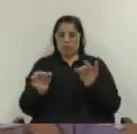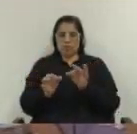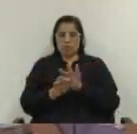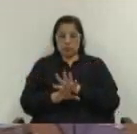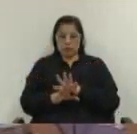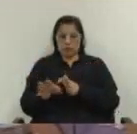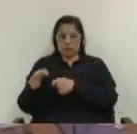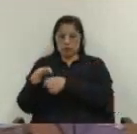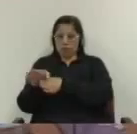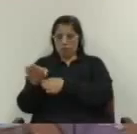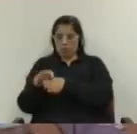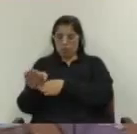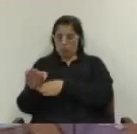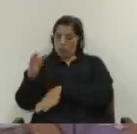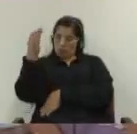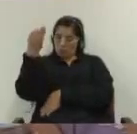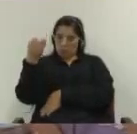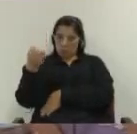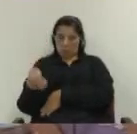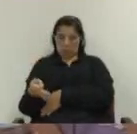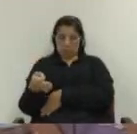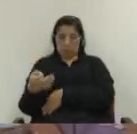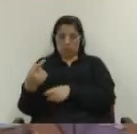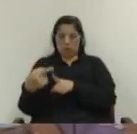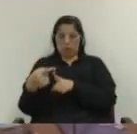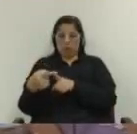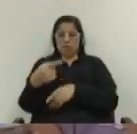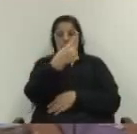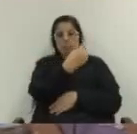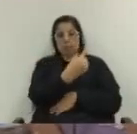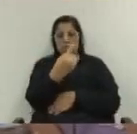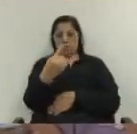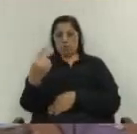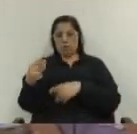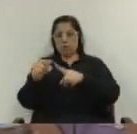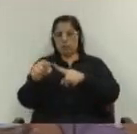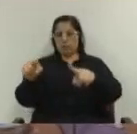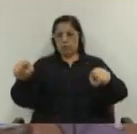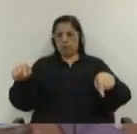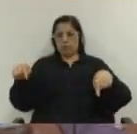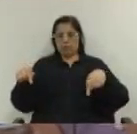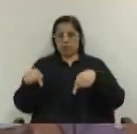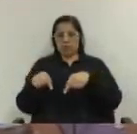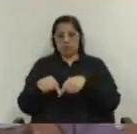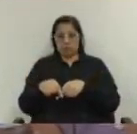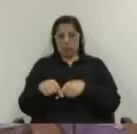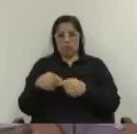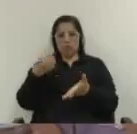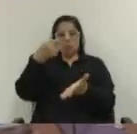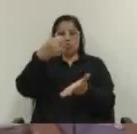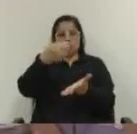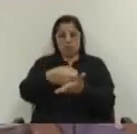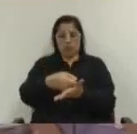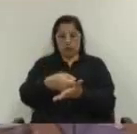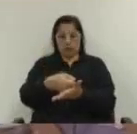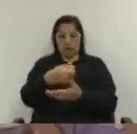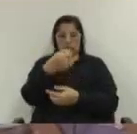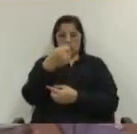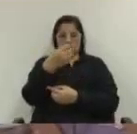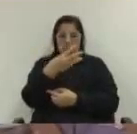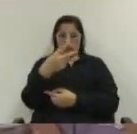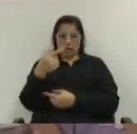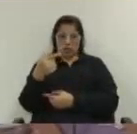financeiro seria justo, uma vez que cada imóvel teria um custo de pouco mais de R$ 37,00, perfazendo assim o